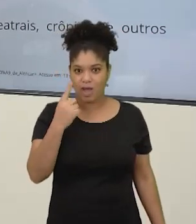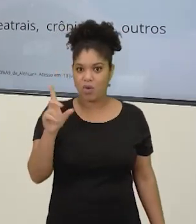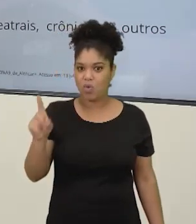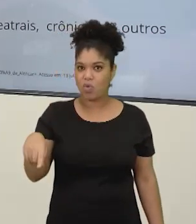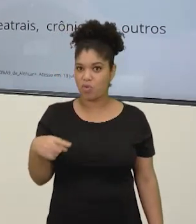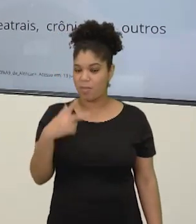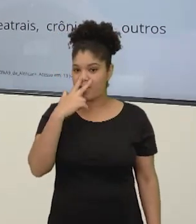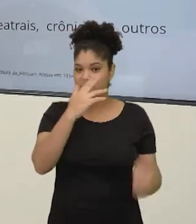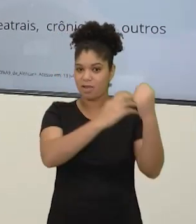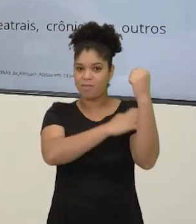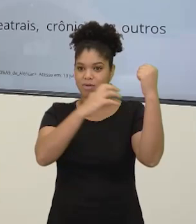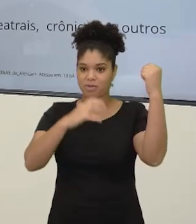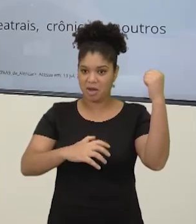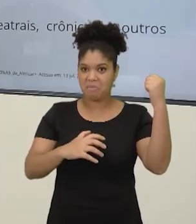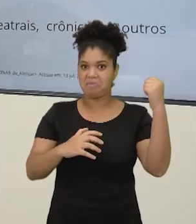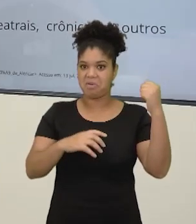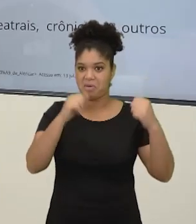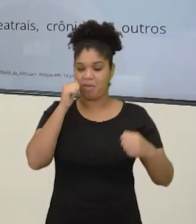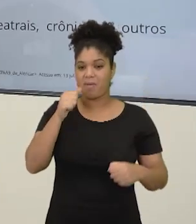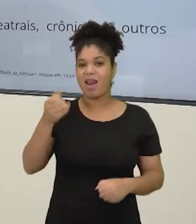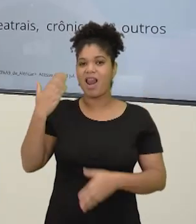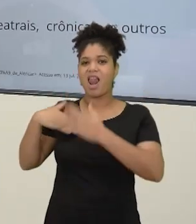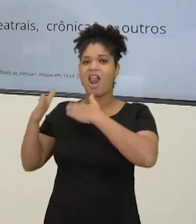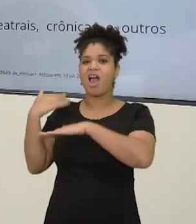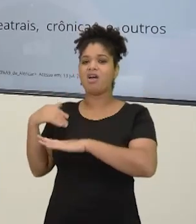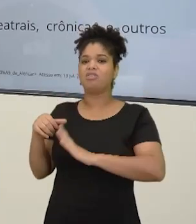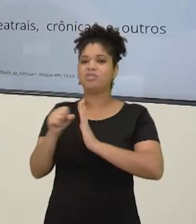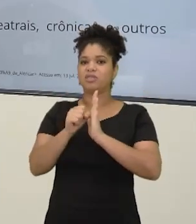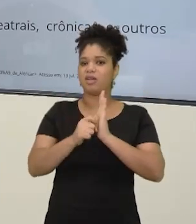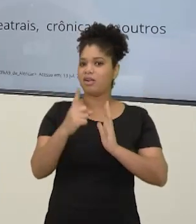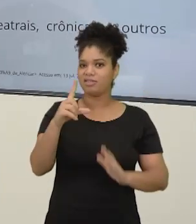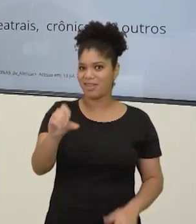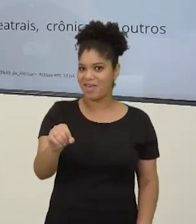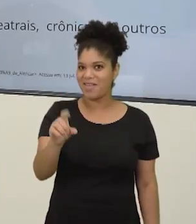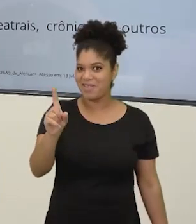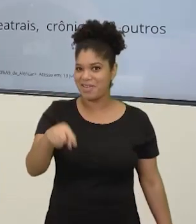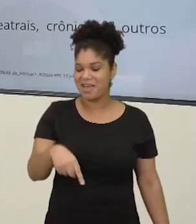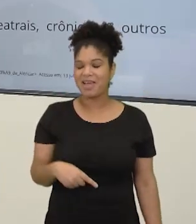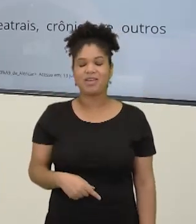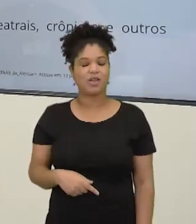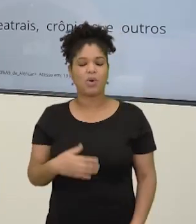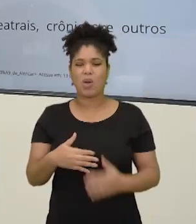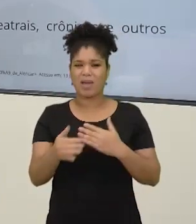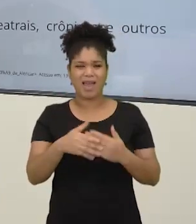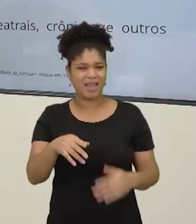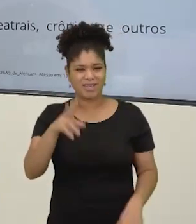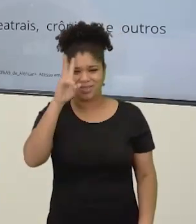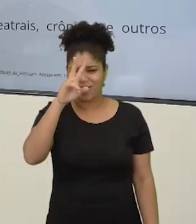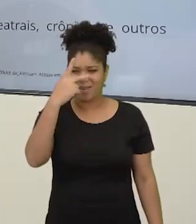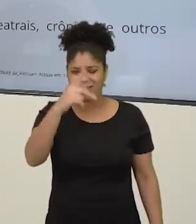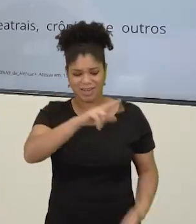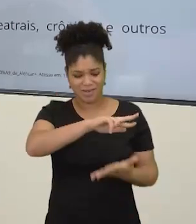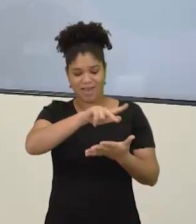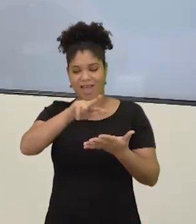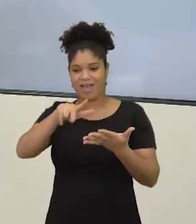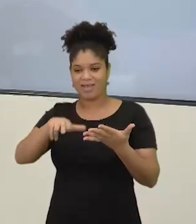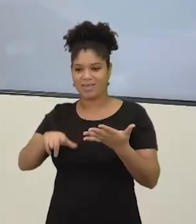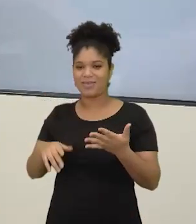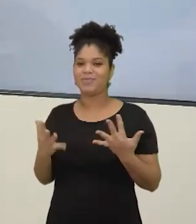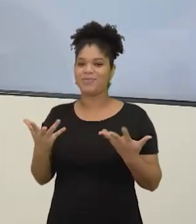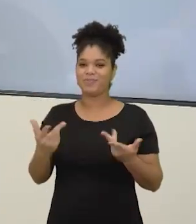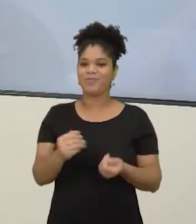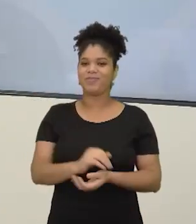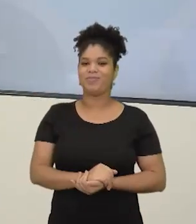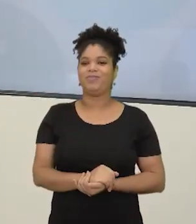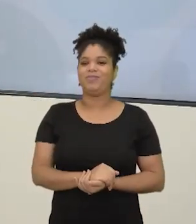no empoderamento feminino no século XIX, então maravilhoso. Mas assim, qualquer coisa dele é maravilhosa. Guarani, Lucila, espetacular, maravilhoso. E